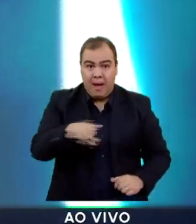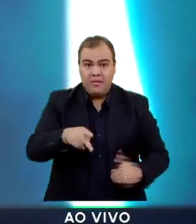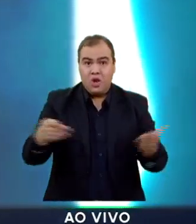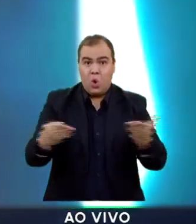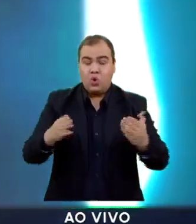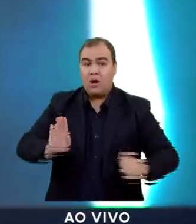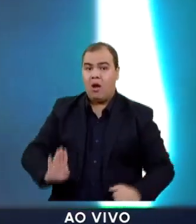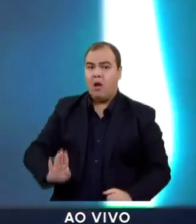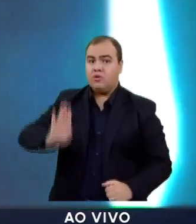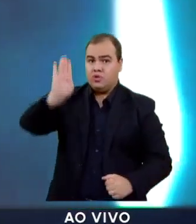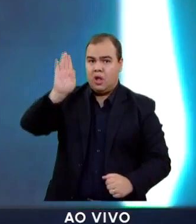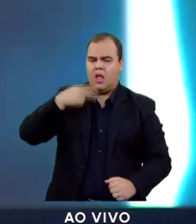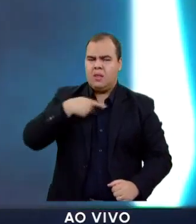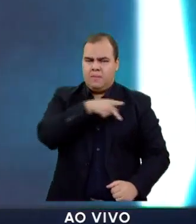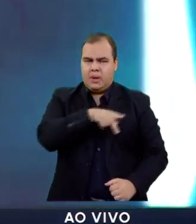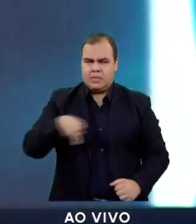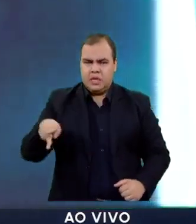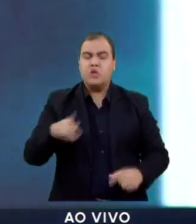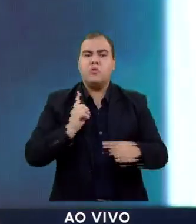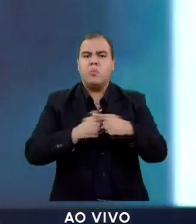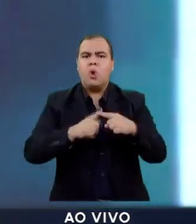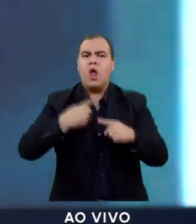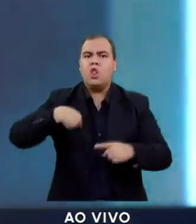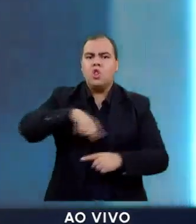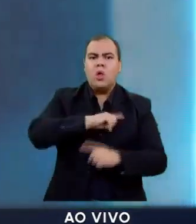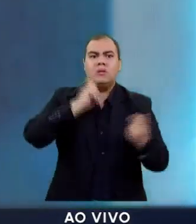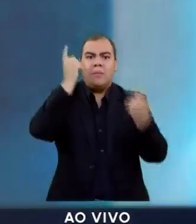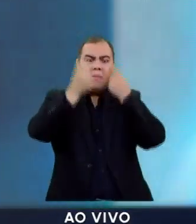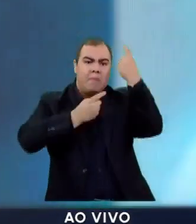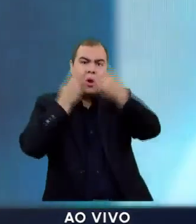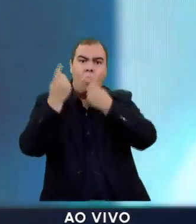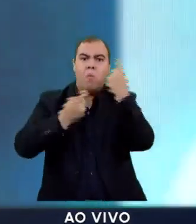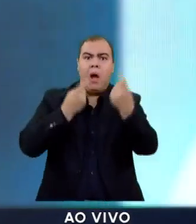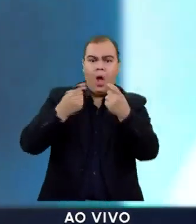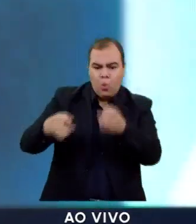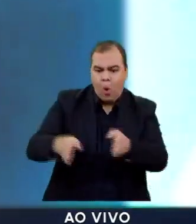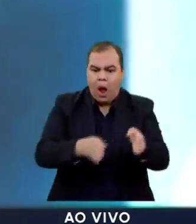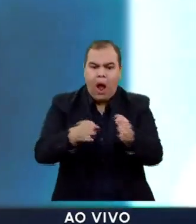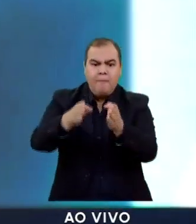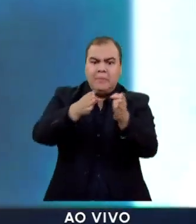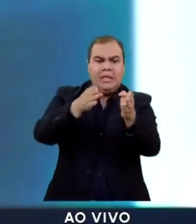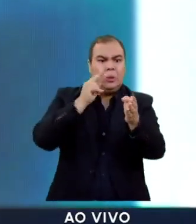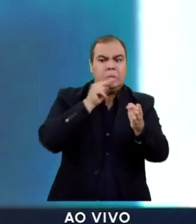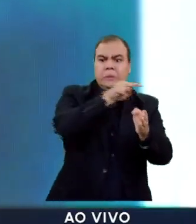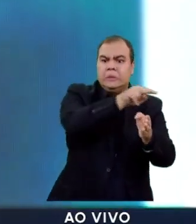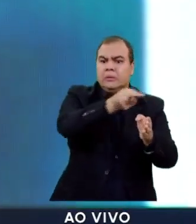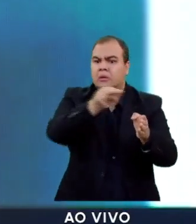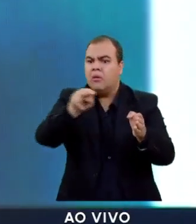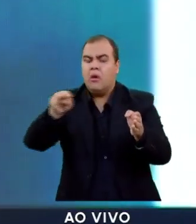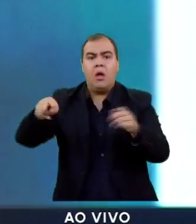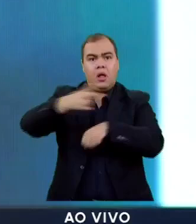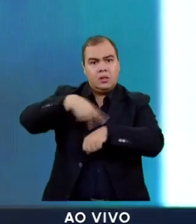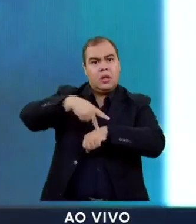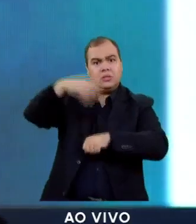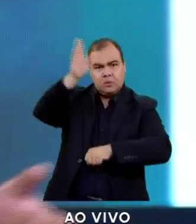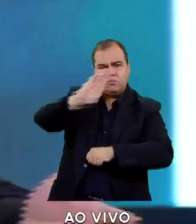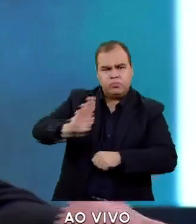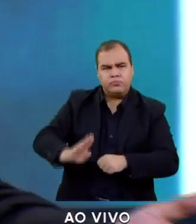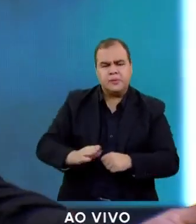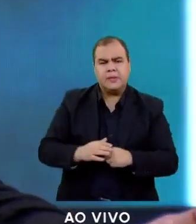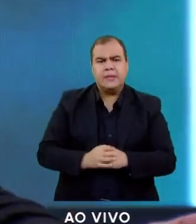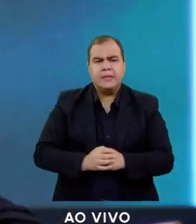a presidente da república porque nós estamos preocupados com os rumos os rumos que estão se tomando essa nação